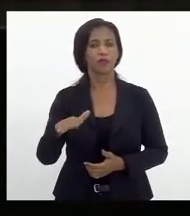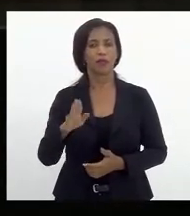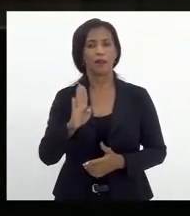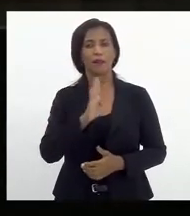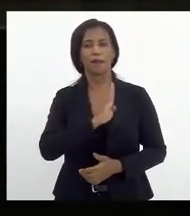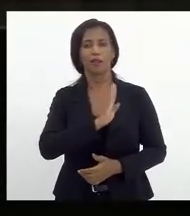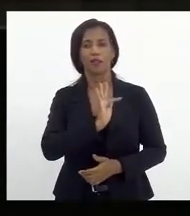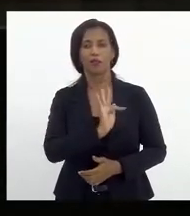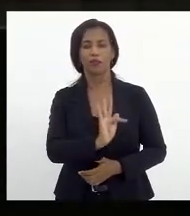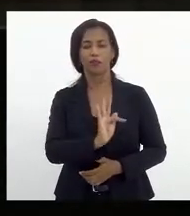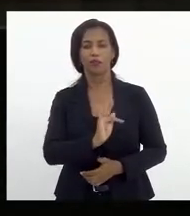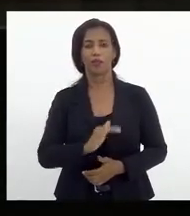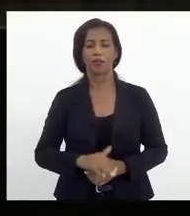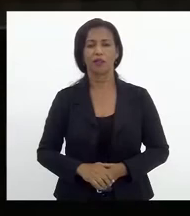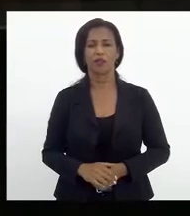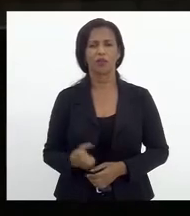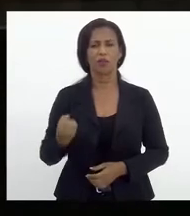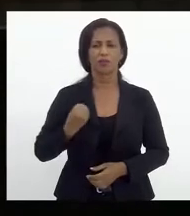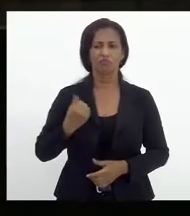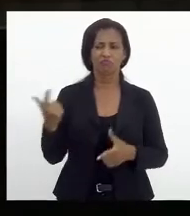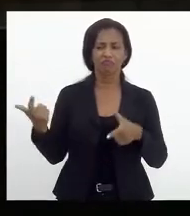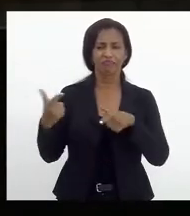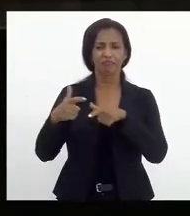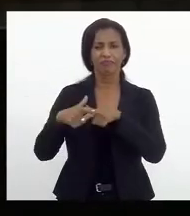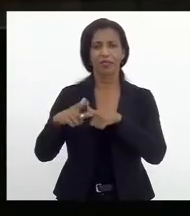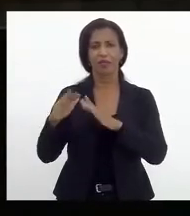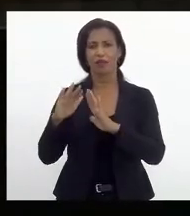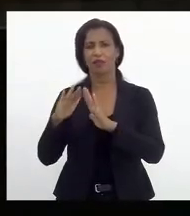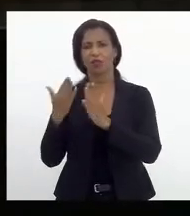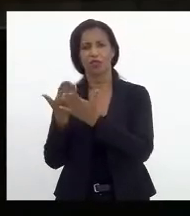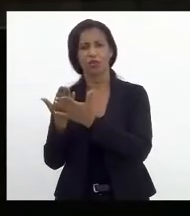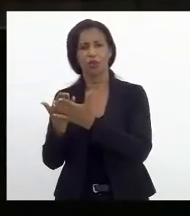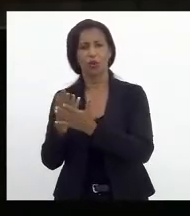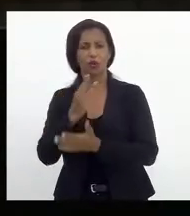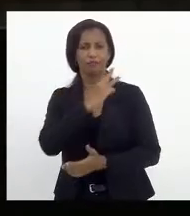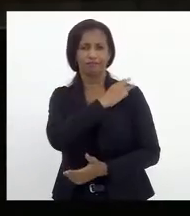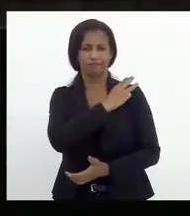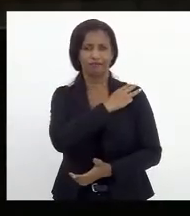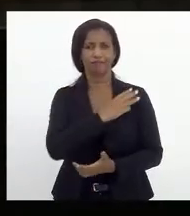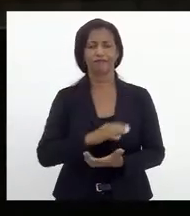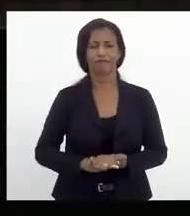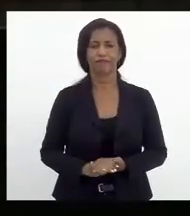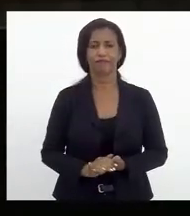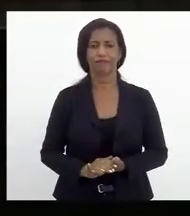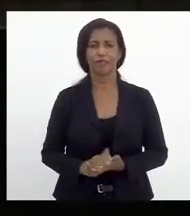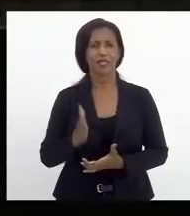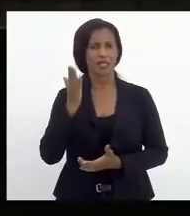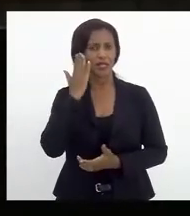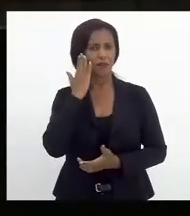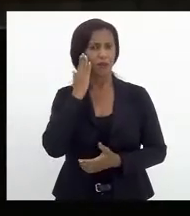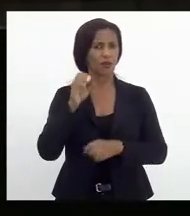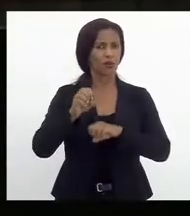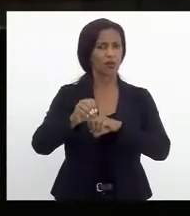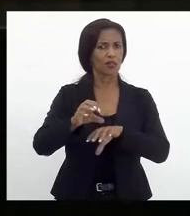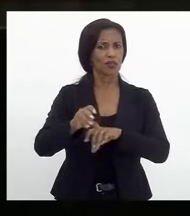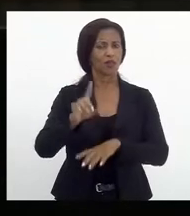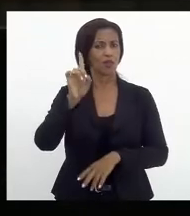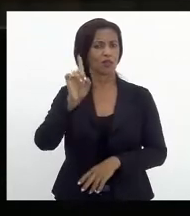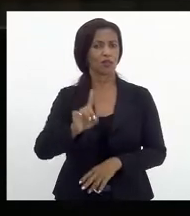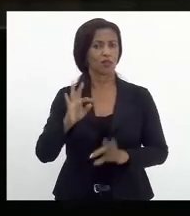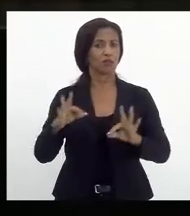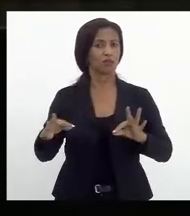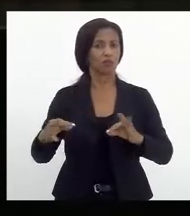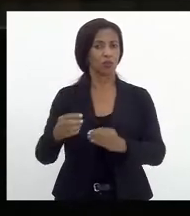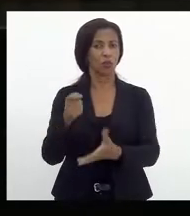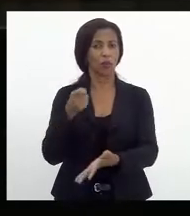Baixada Fluminense, um número tão pequeno que nós temos de escolas de segundo grau. E nós sabemos que a educação é um direito de todos